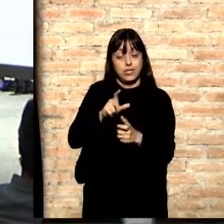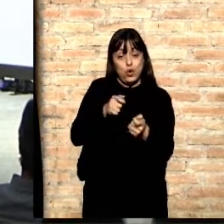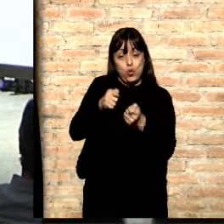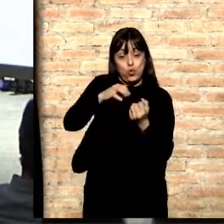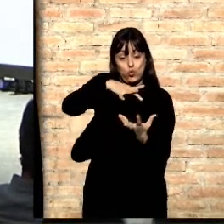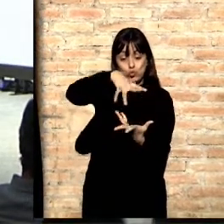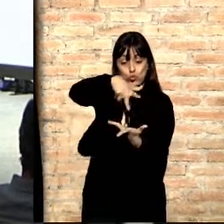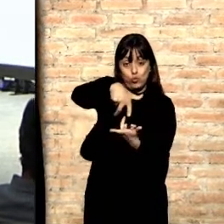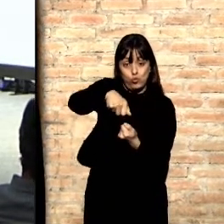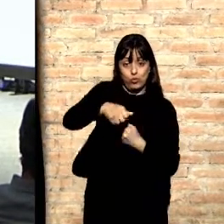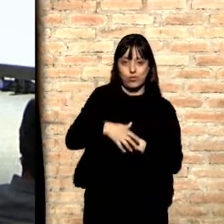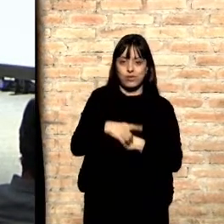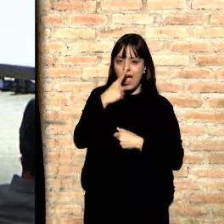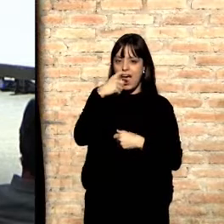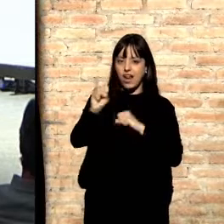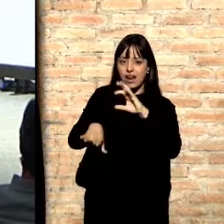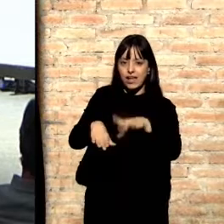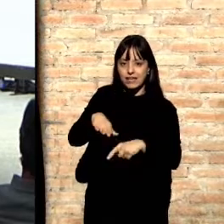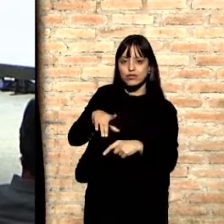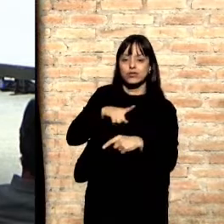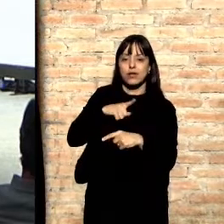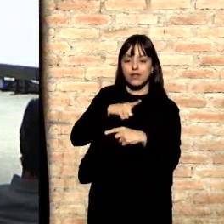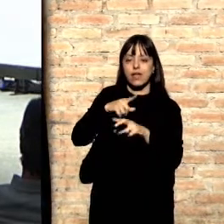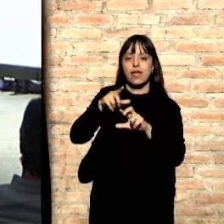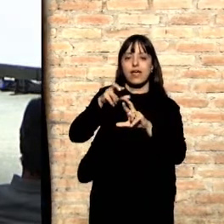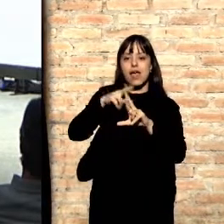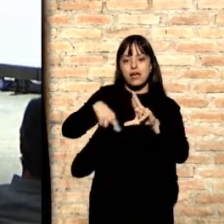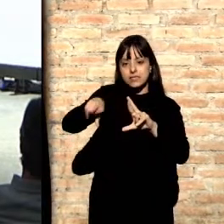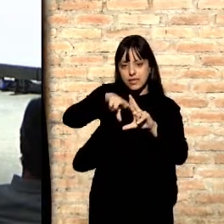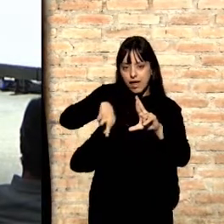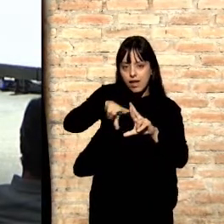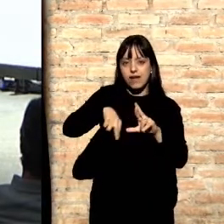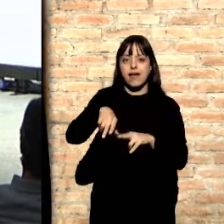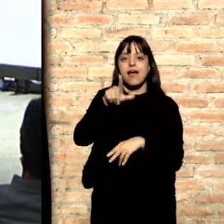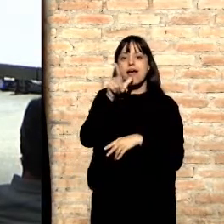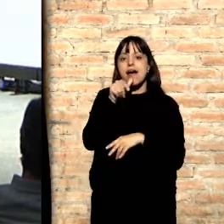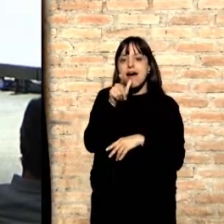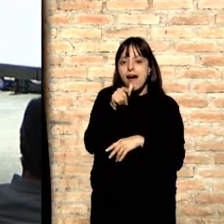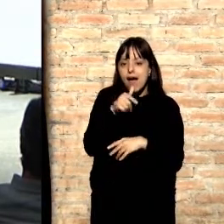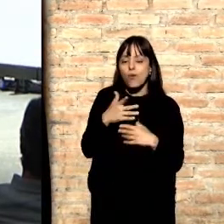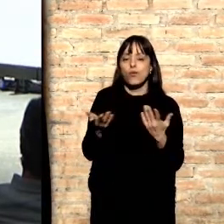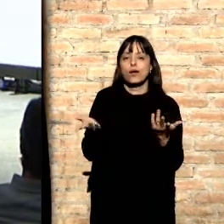idade lixo reciclado água retornável